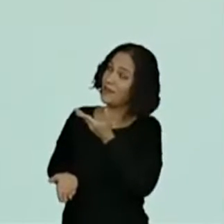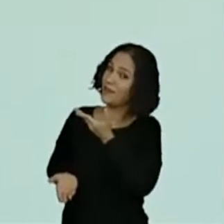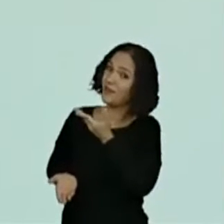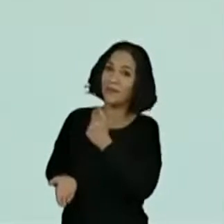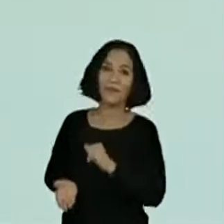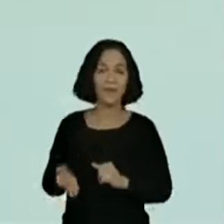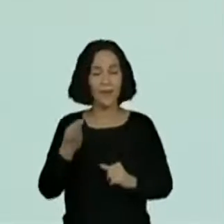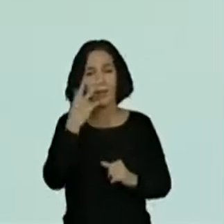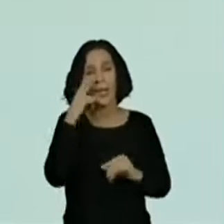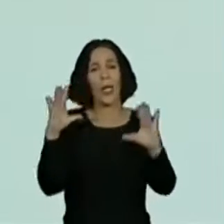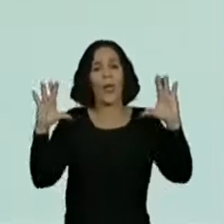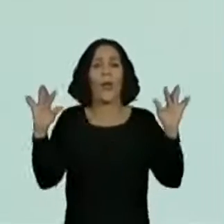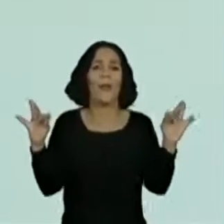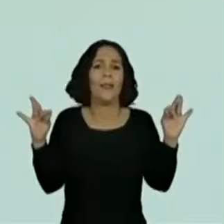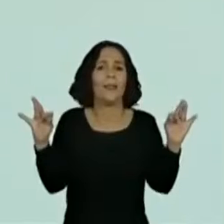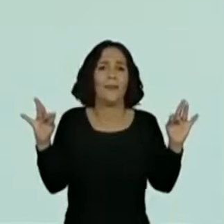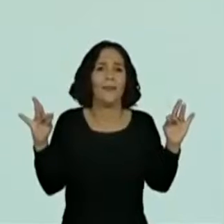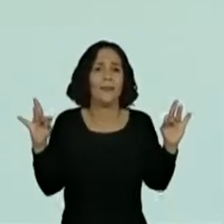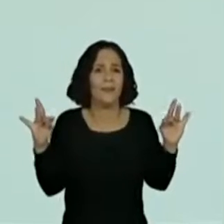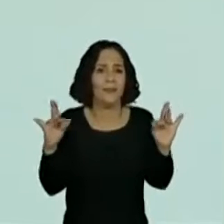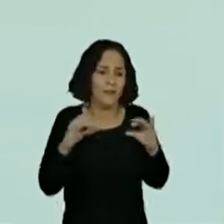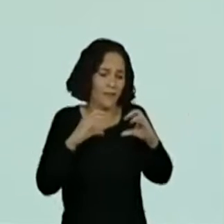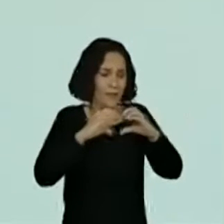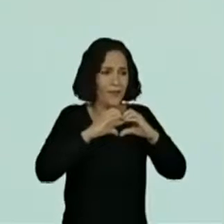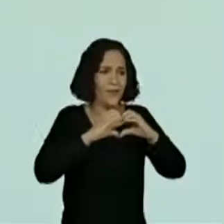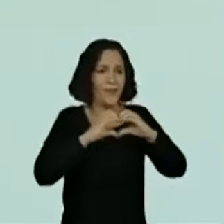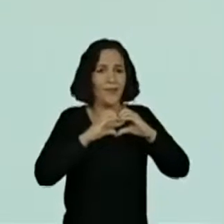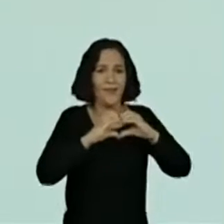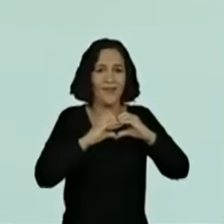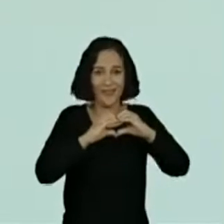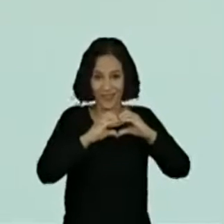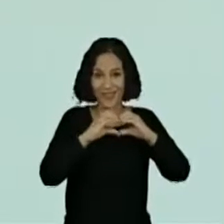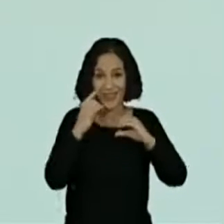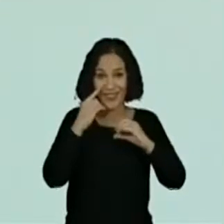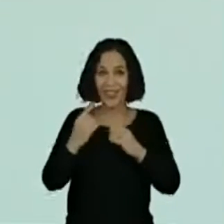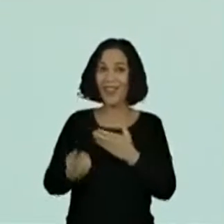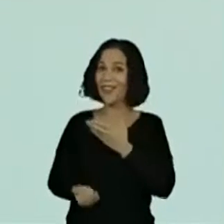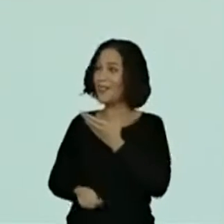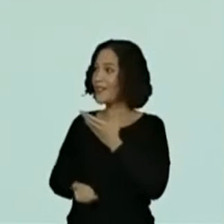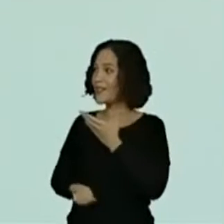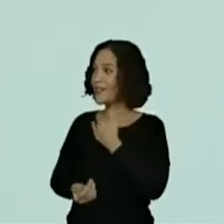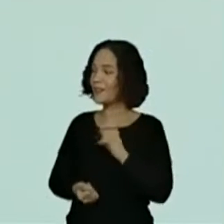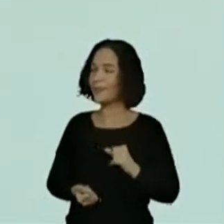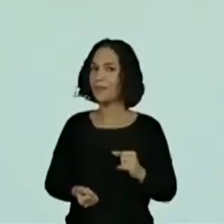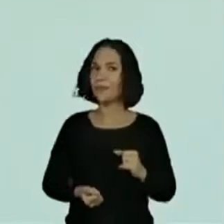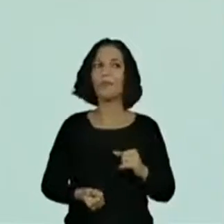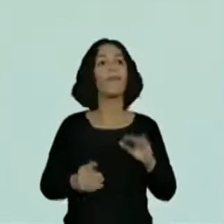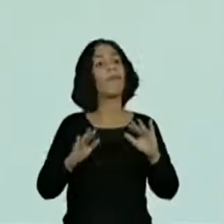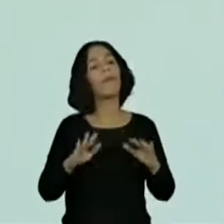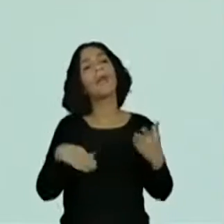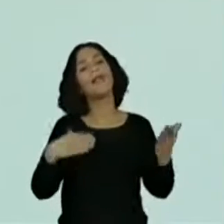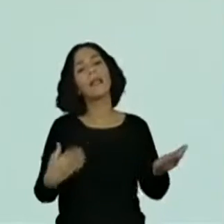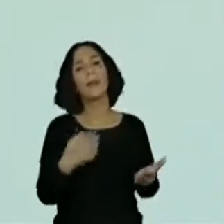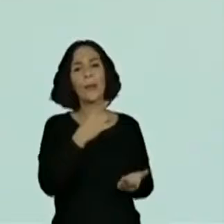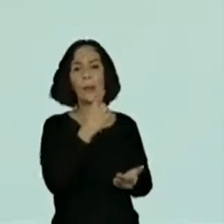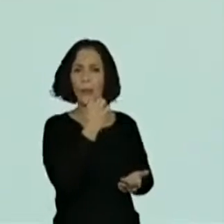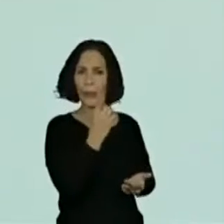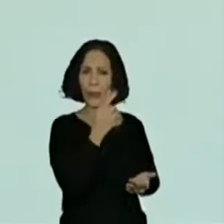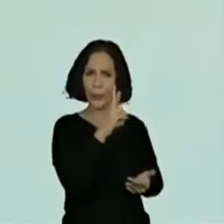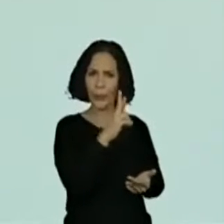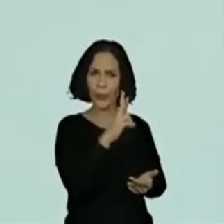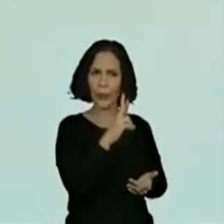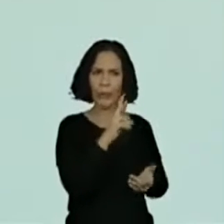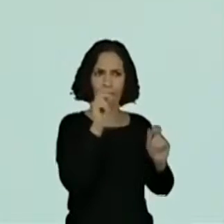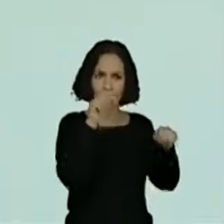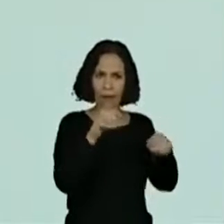grudou. Isso! A formiga grudou nela lá, não quer Agora deixar. Me digam, o doutor aí... Tem um remédio